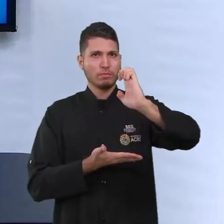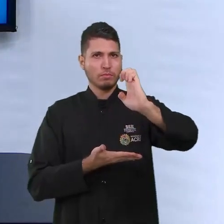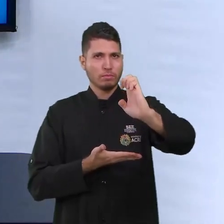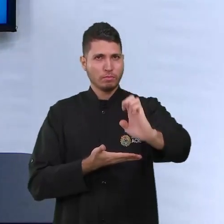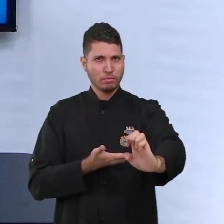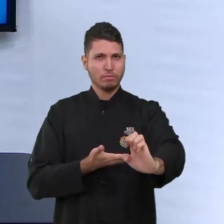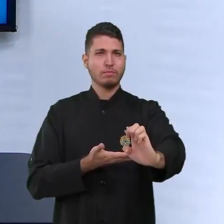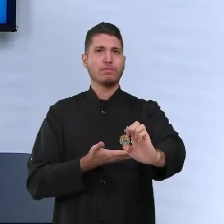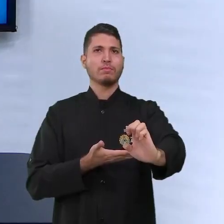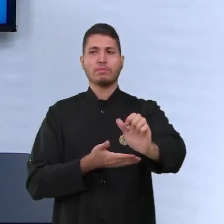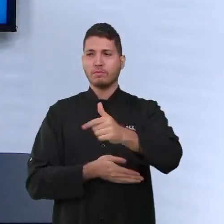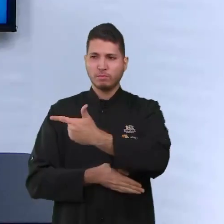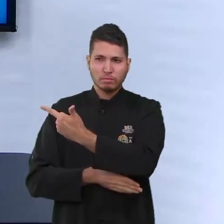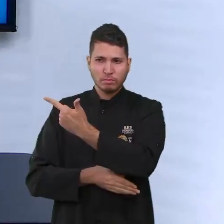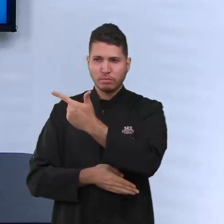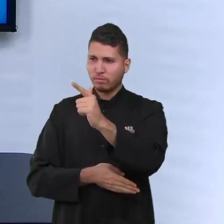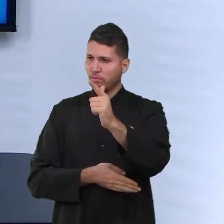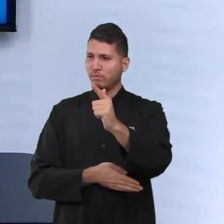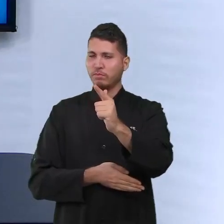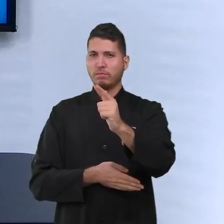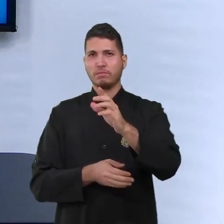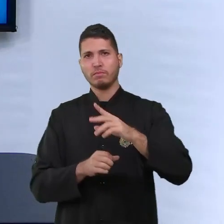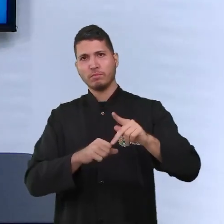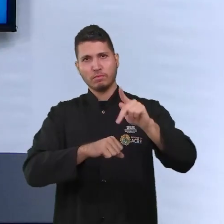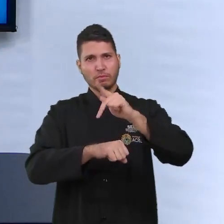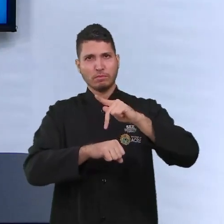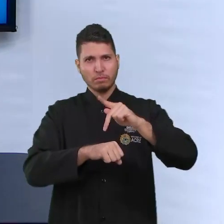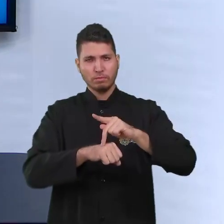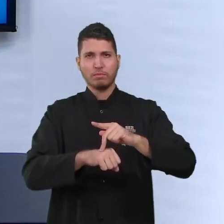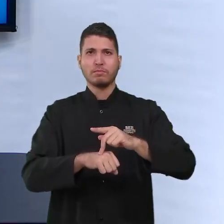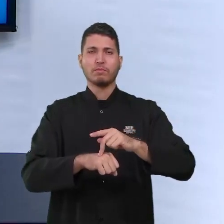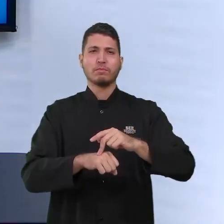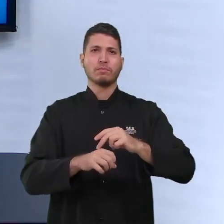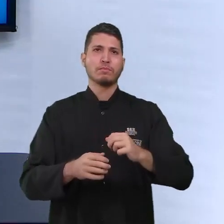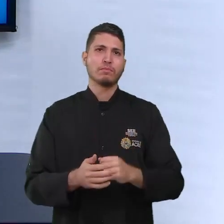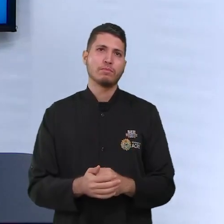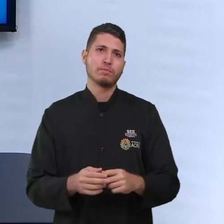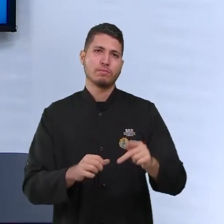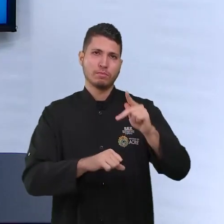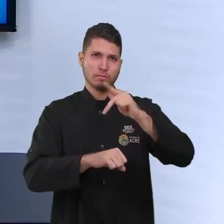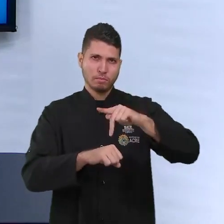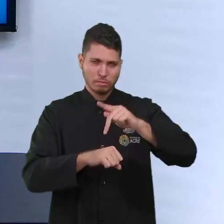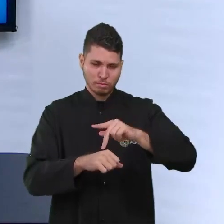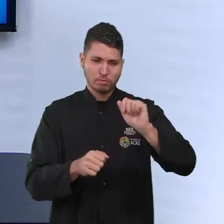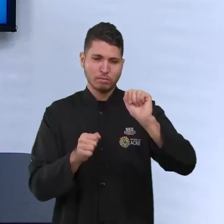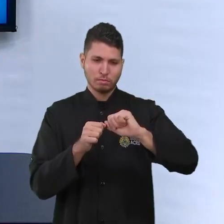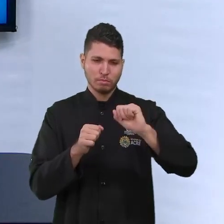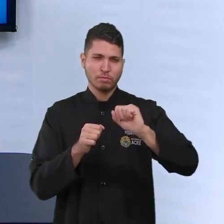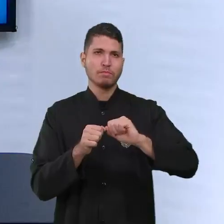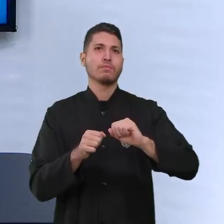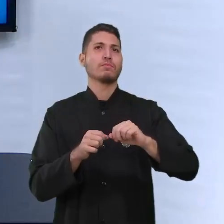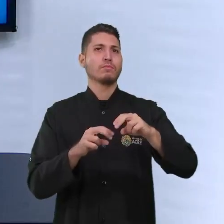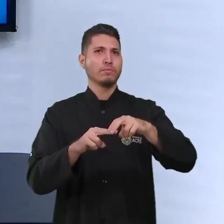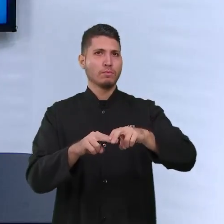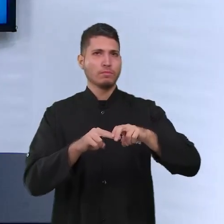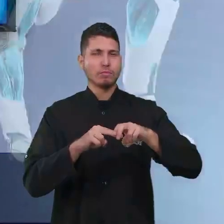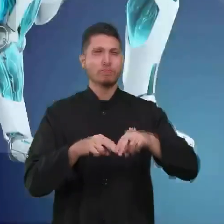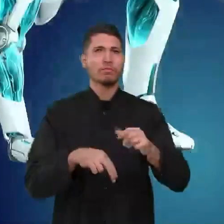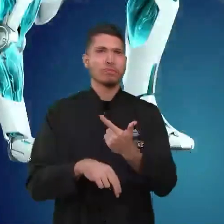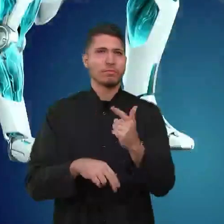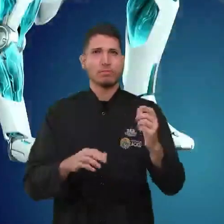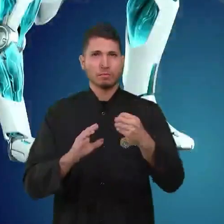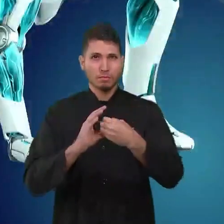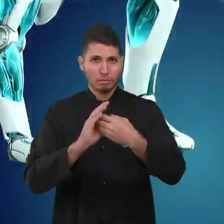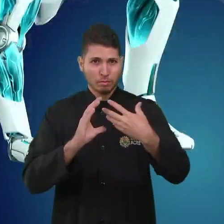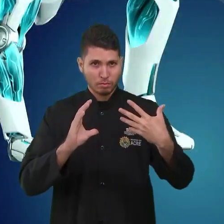tecnologia para os demais países. Por isso, são chamados de países produtores. Outra característica desses